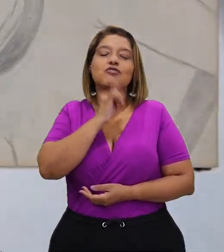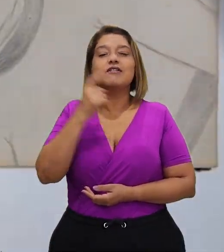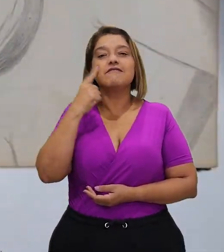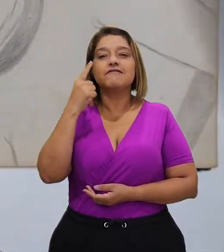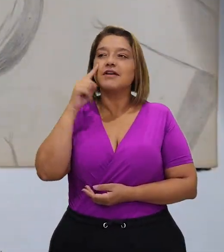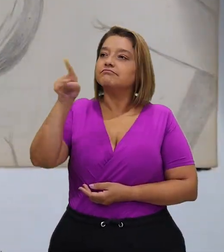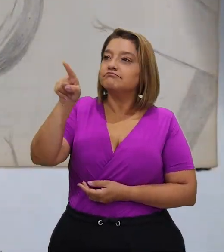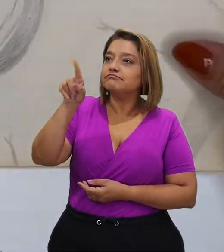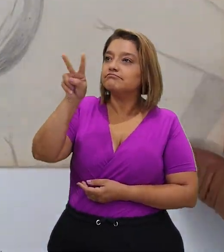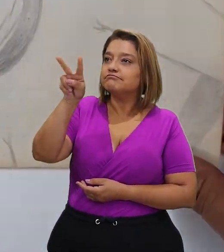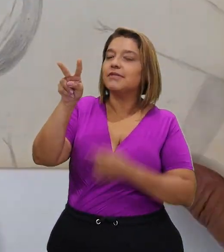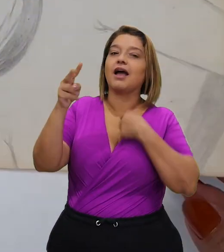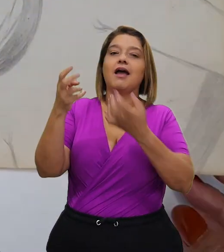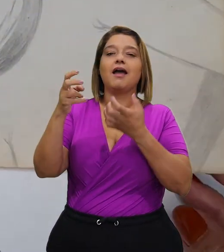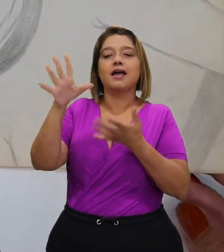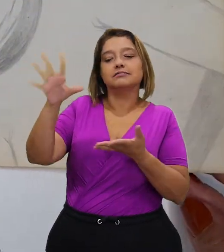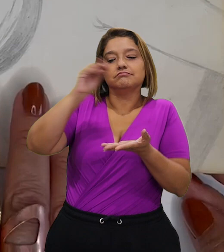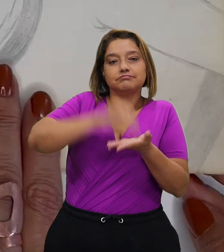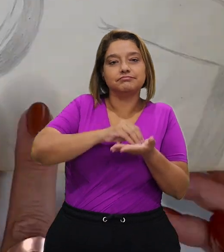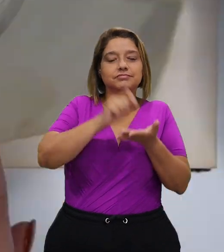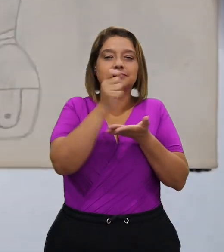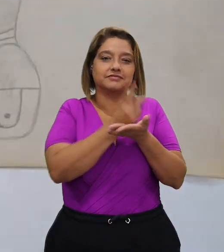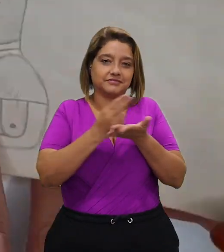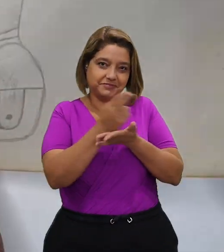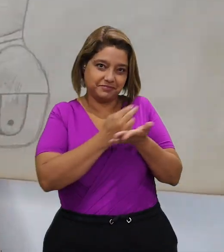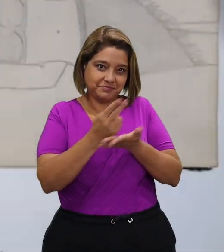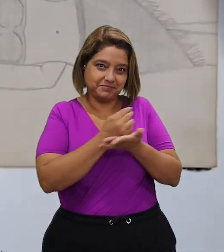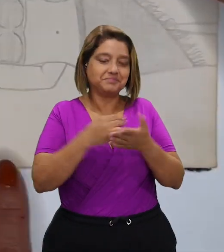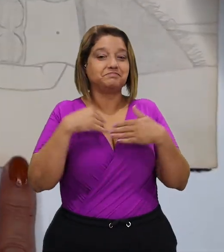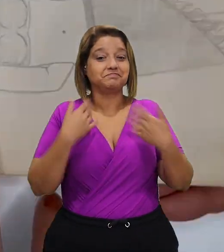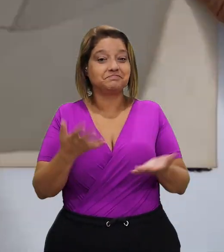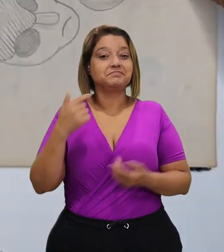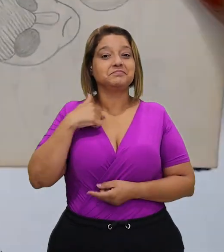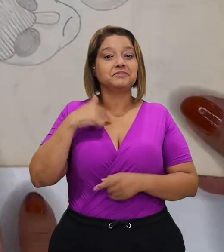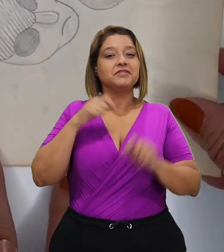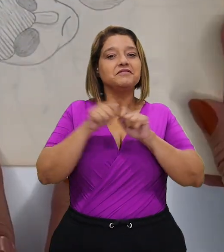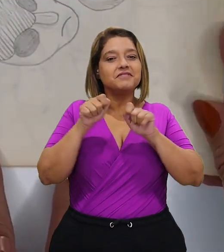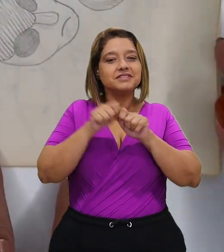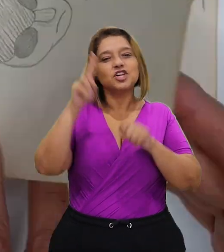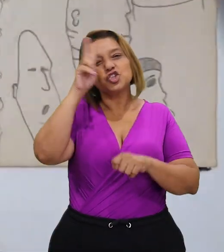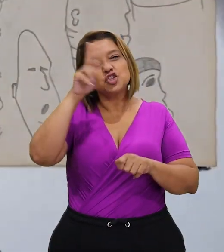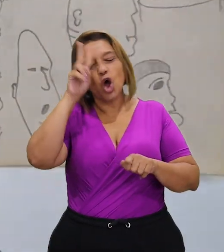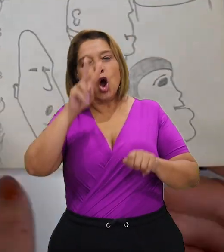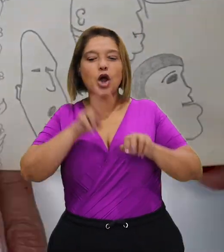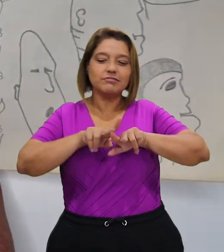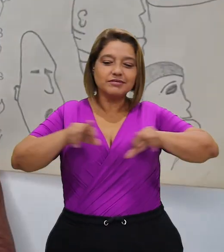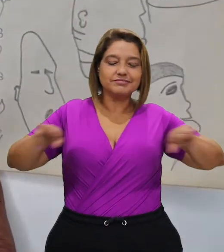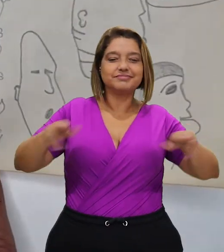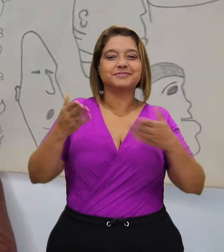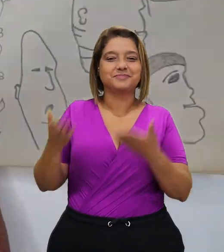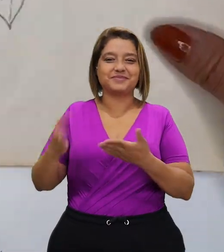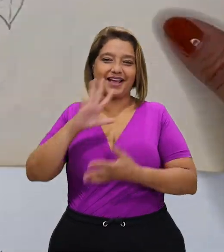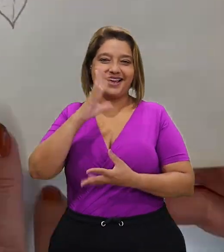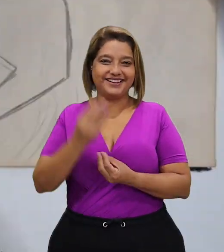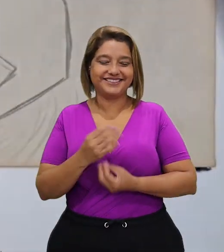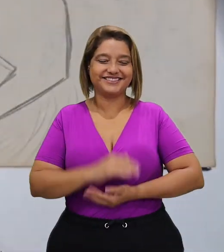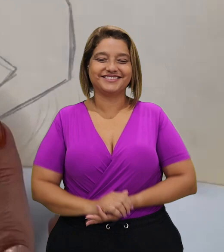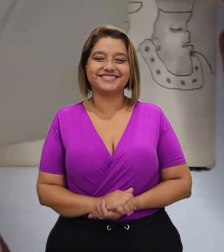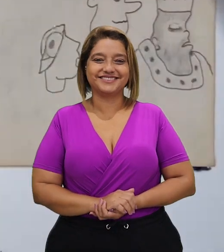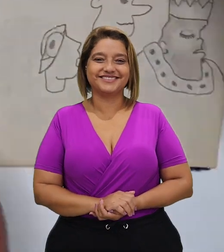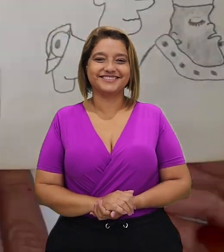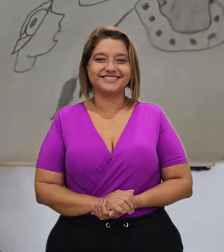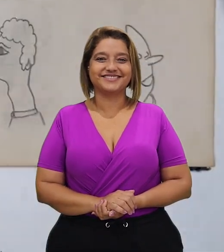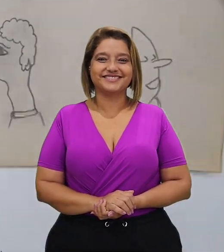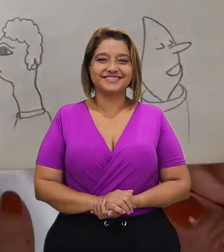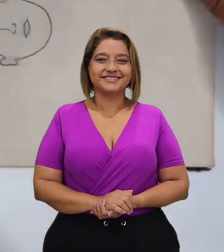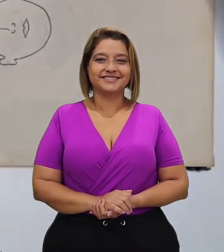desenho espetaculoso nem nada, eu só queria traduzir em uma imagem aquelas formas. E aí veio a história, né, do ensino